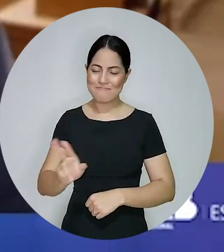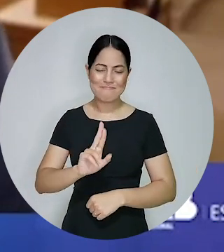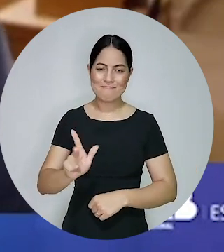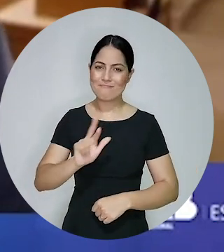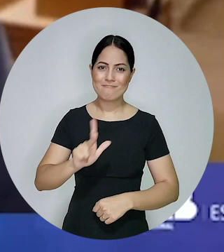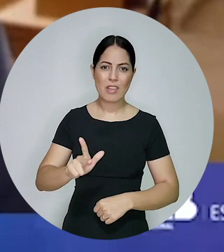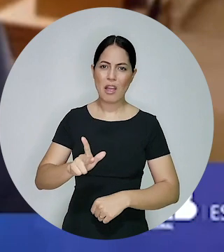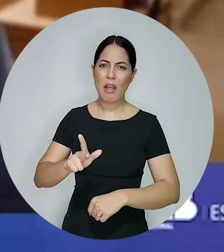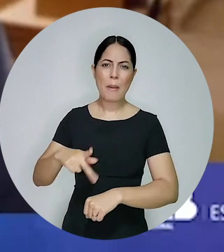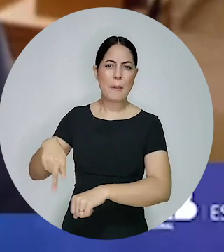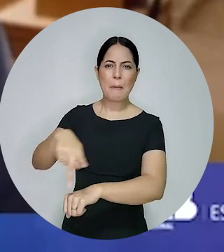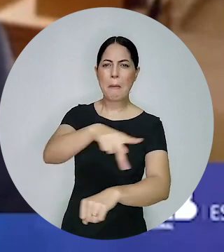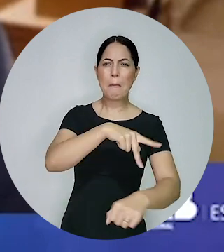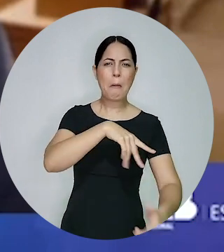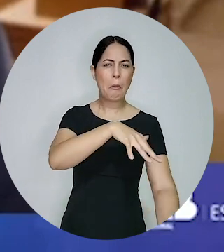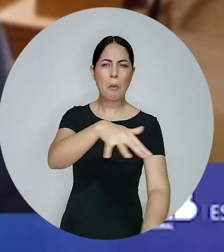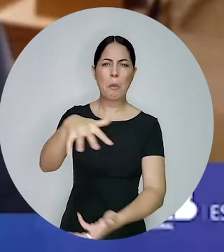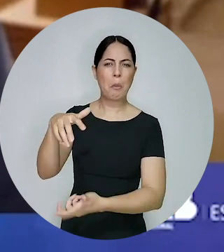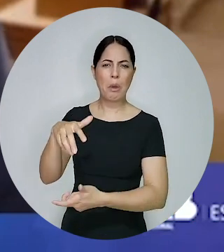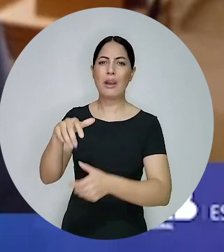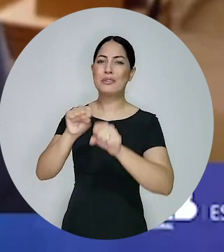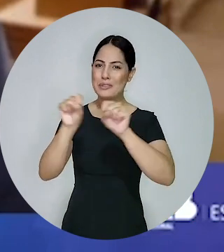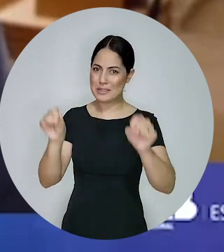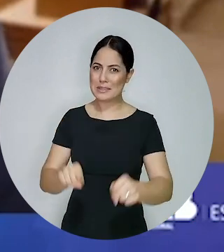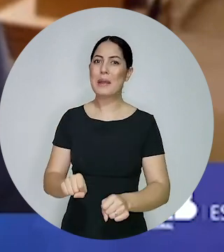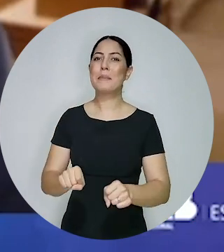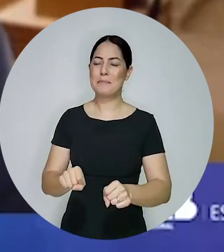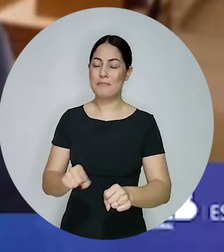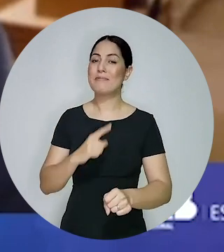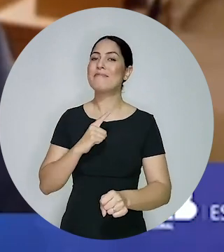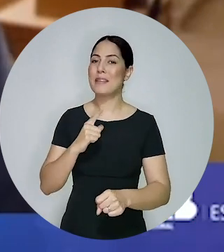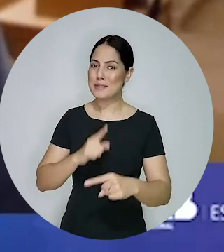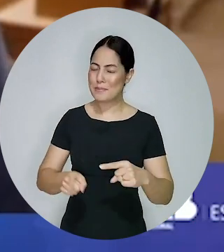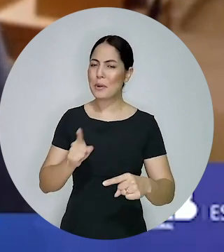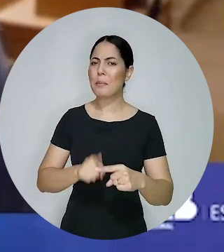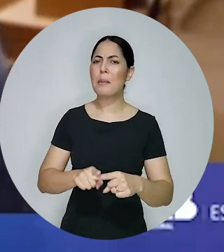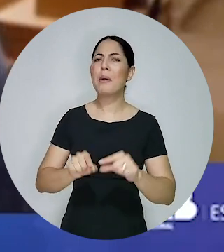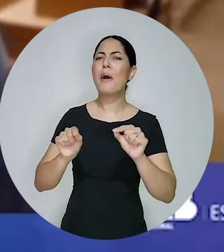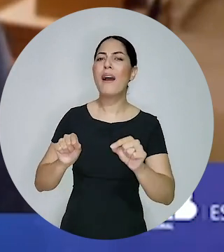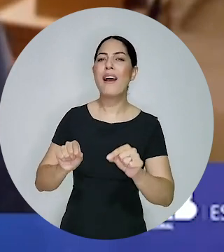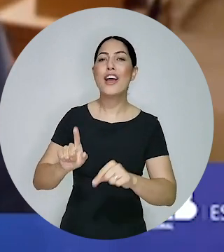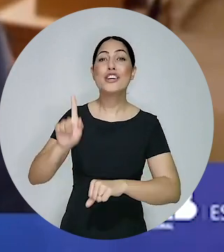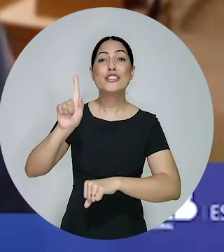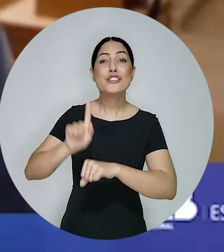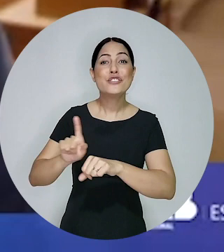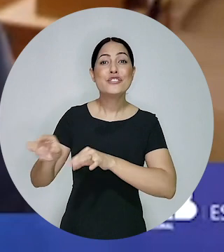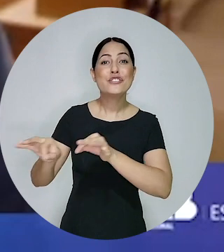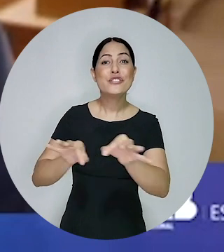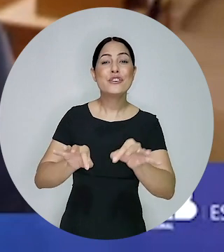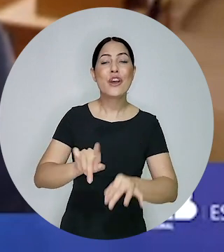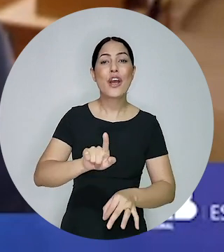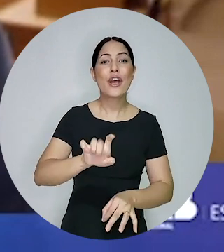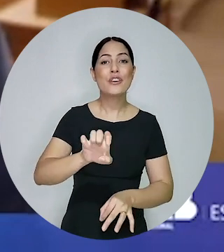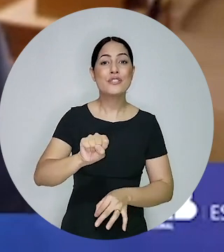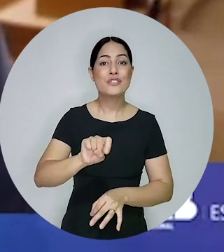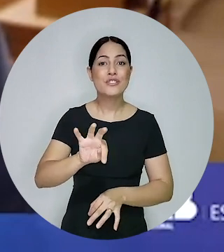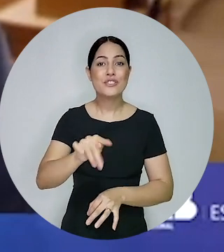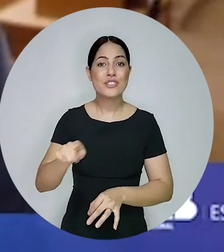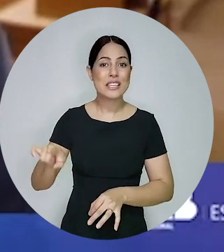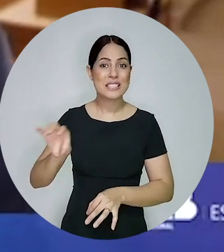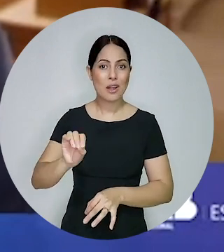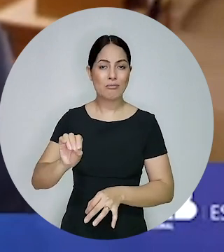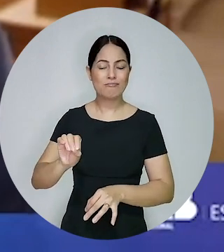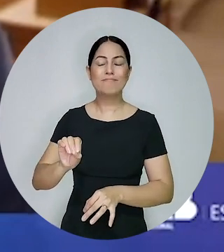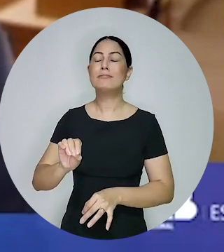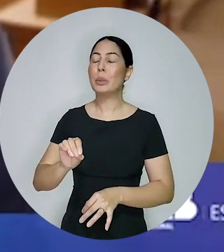brasileiro, é um problema que existe em todos os sistemas de justiça, né? que é realmente um problema de gestão,